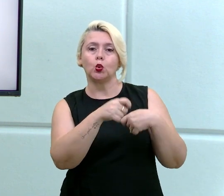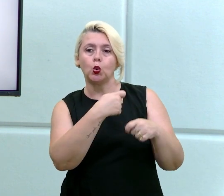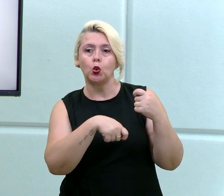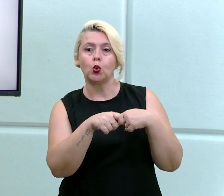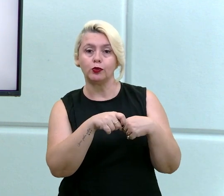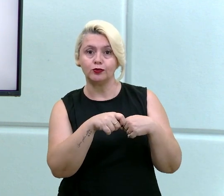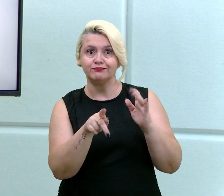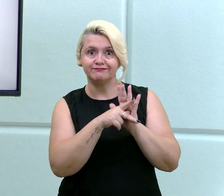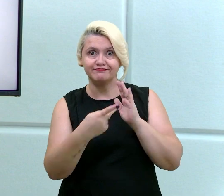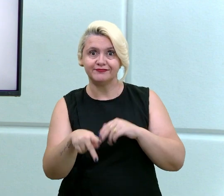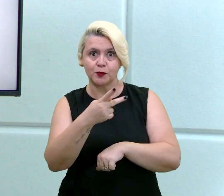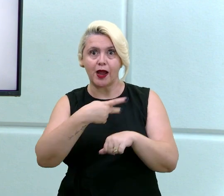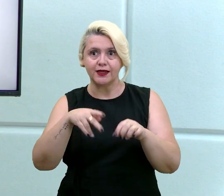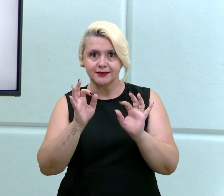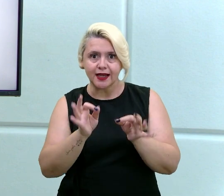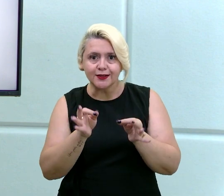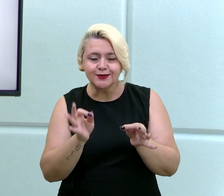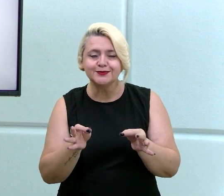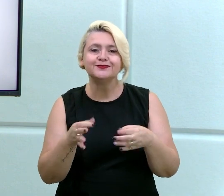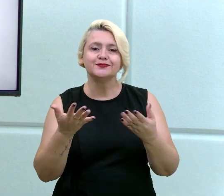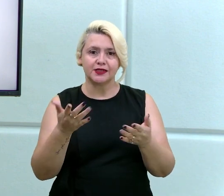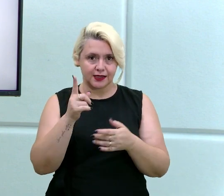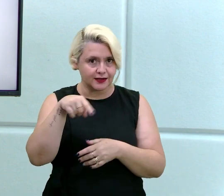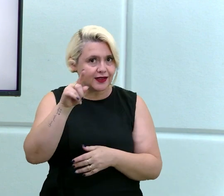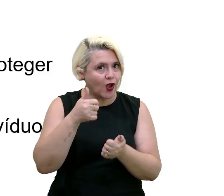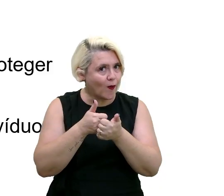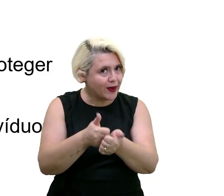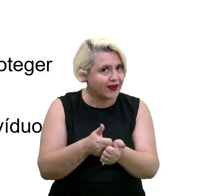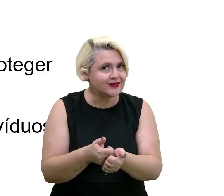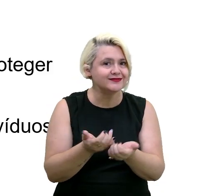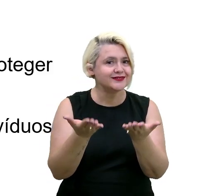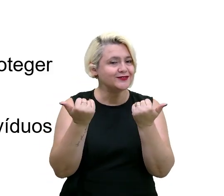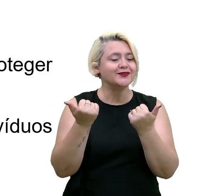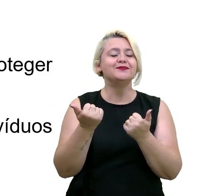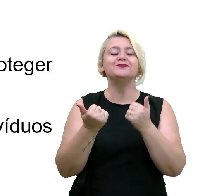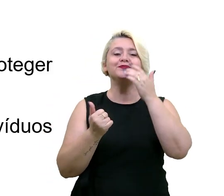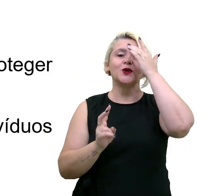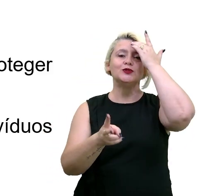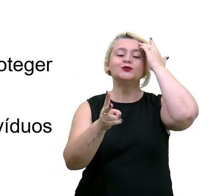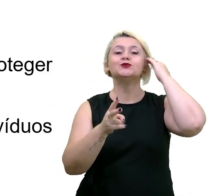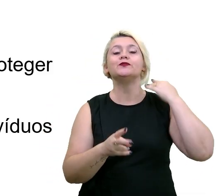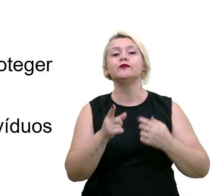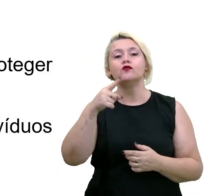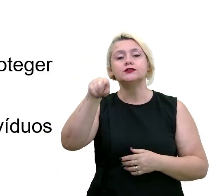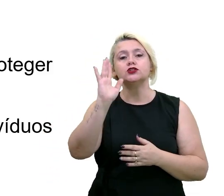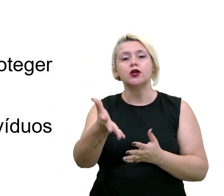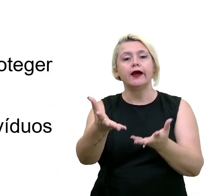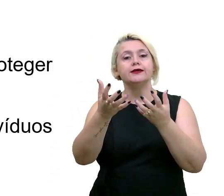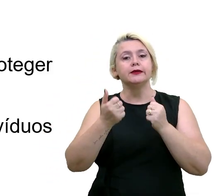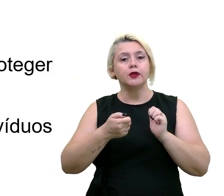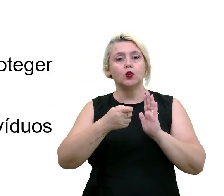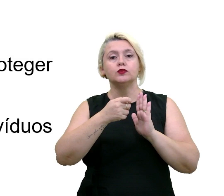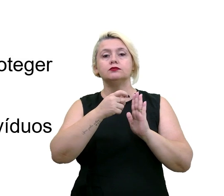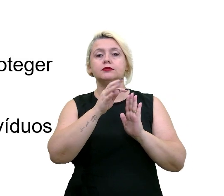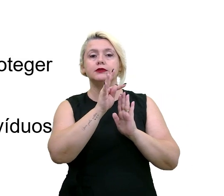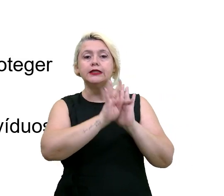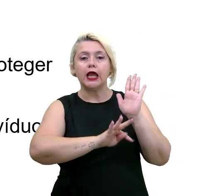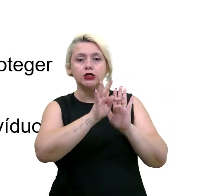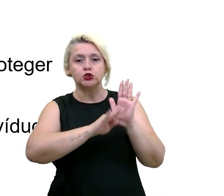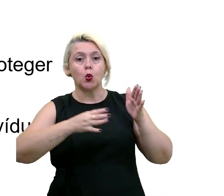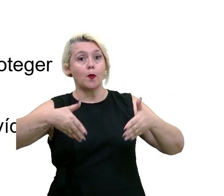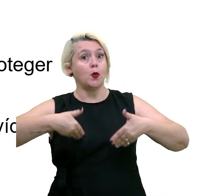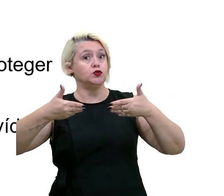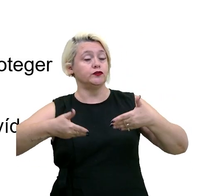país. Certo? Estão acompanhando? Então tá bom. Vocês receberam aí os textos motivadores. Que